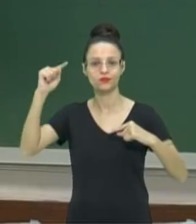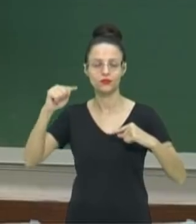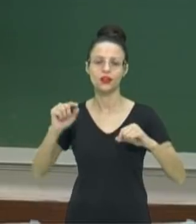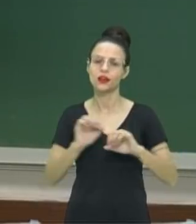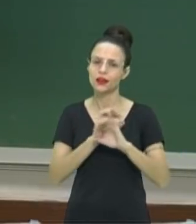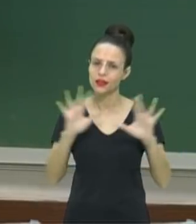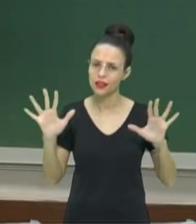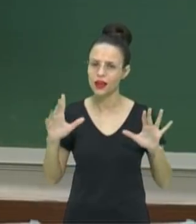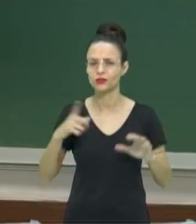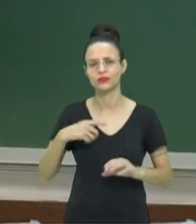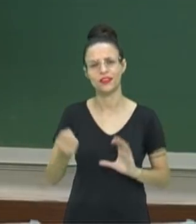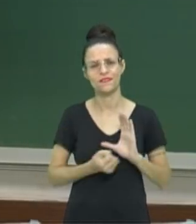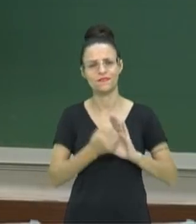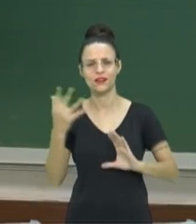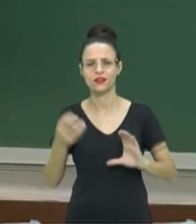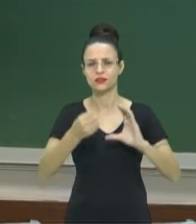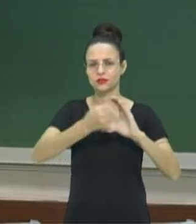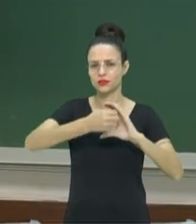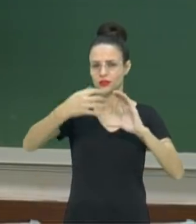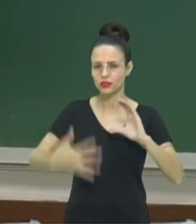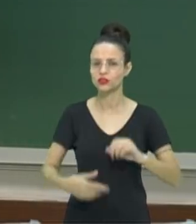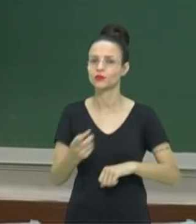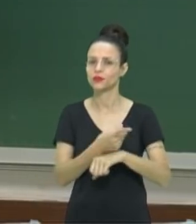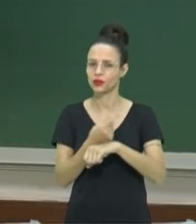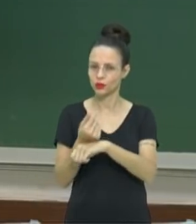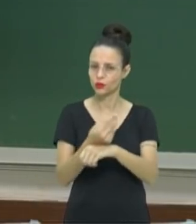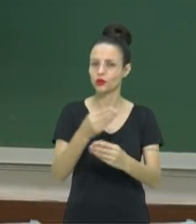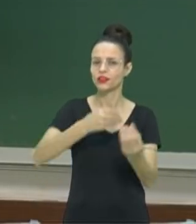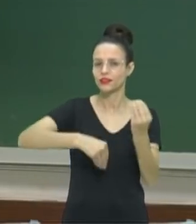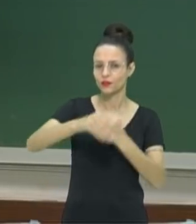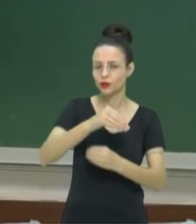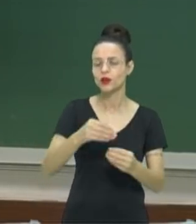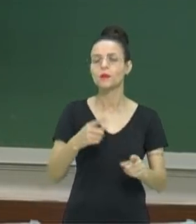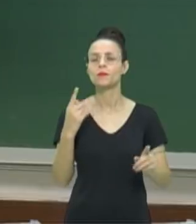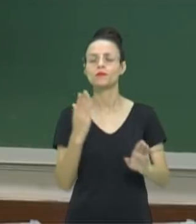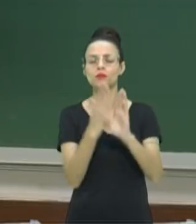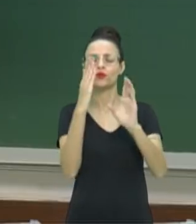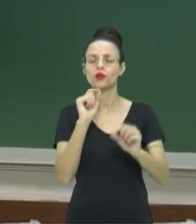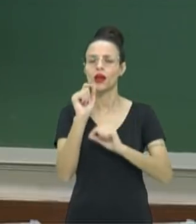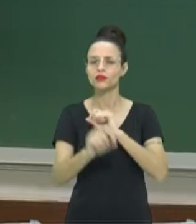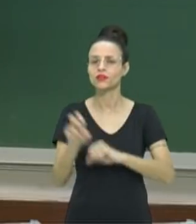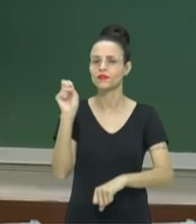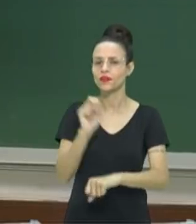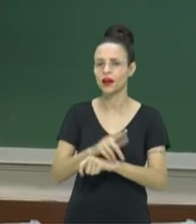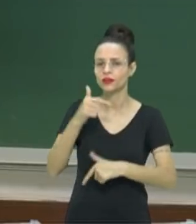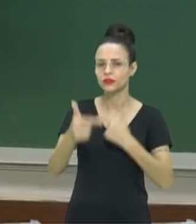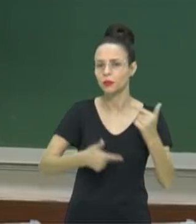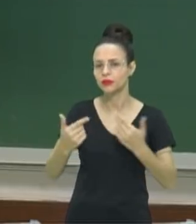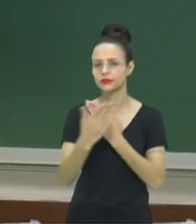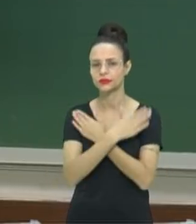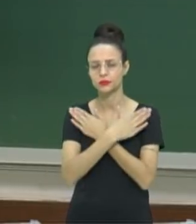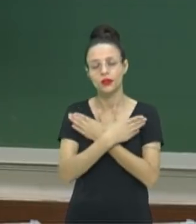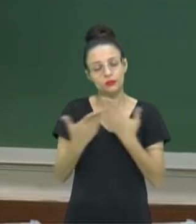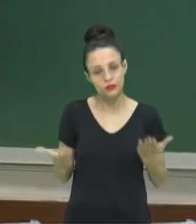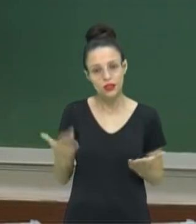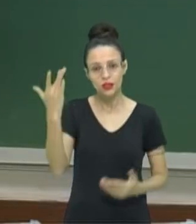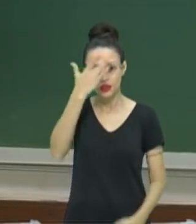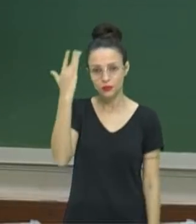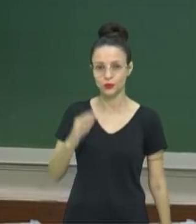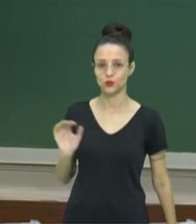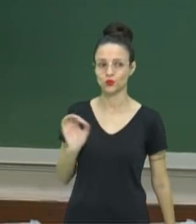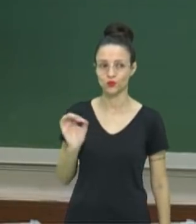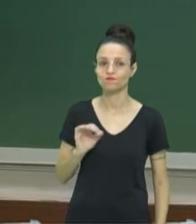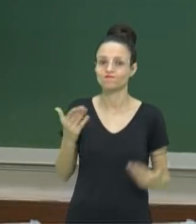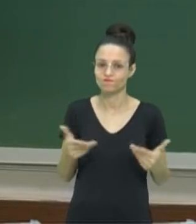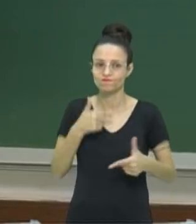que daí tem várias características econômicas que envolvem essa geração de emprego ou não, e aí as pessoas ficam sem